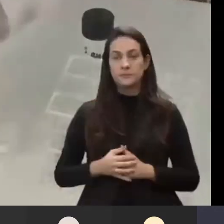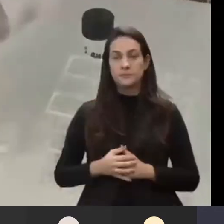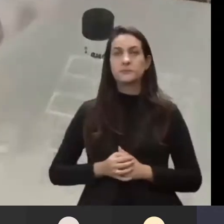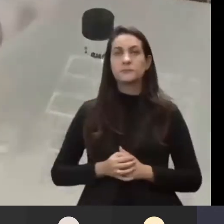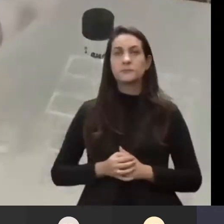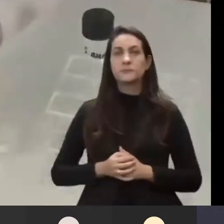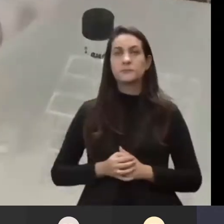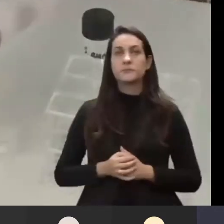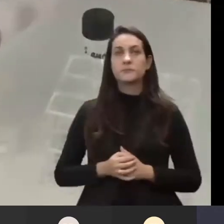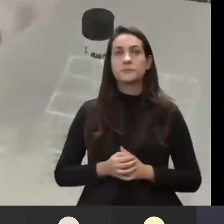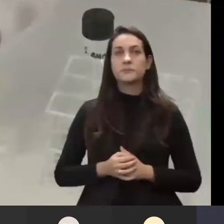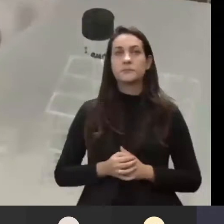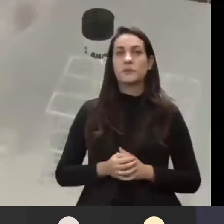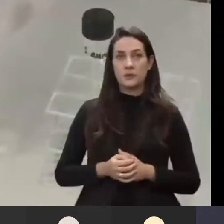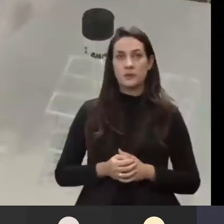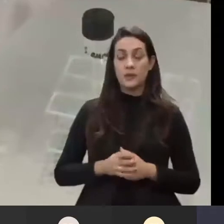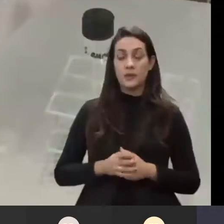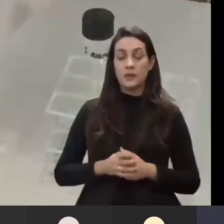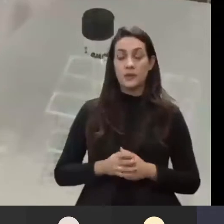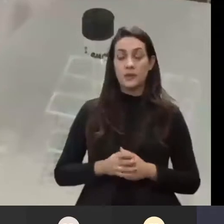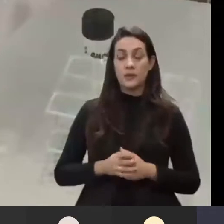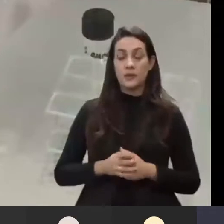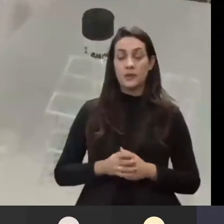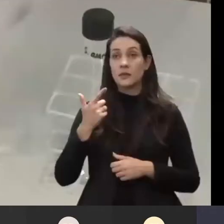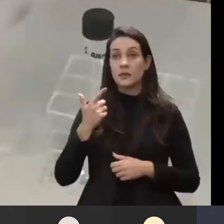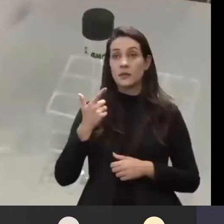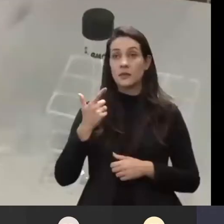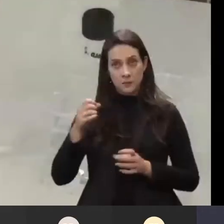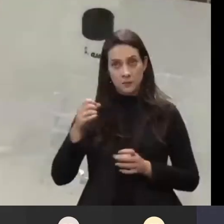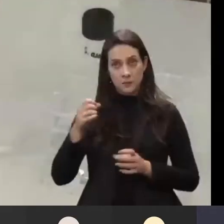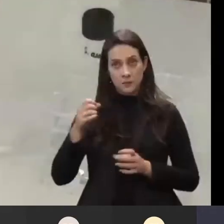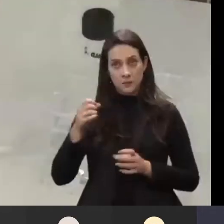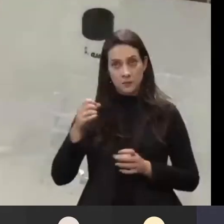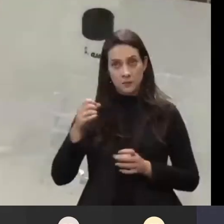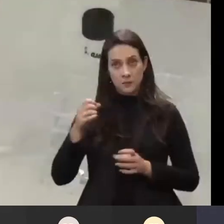Após o uso, flamba a alça bacteriológica novamente.